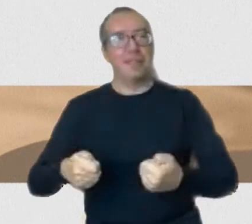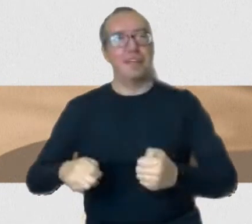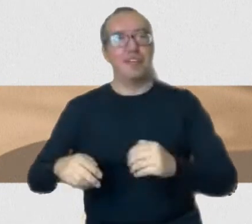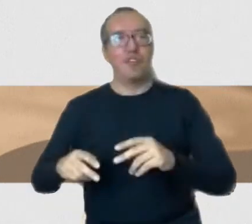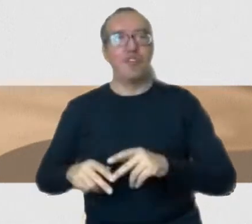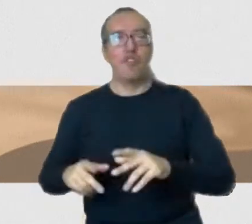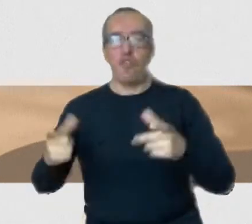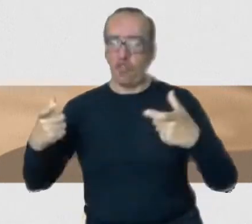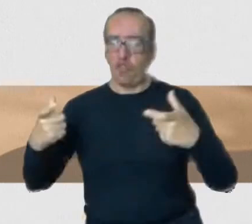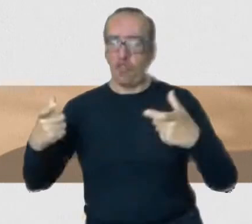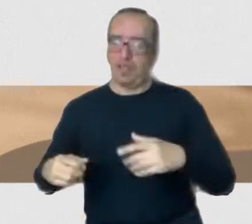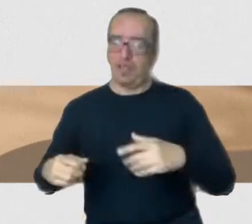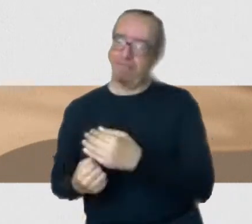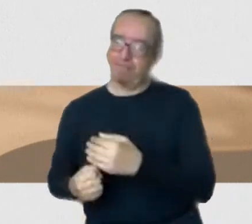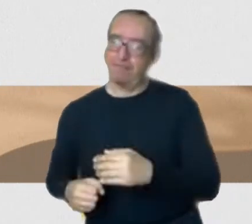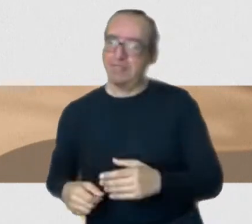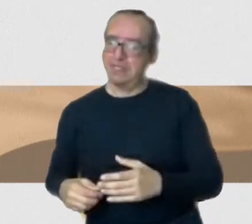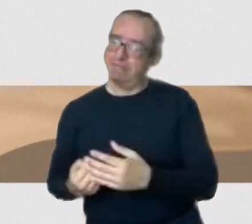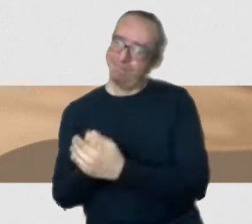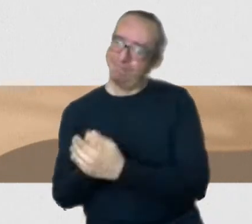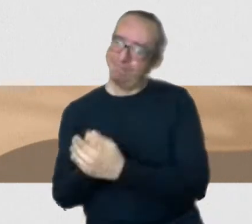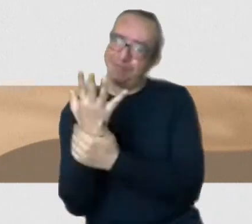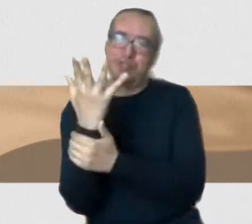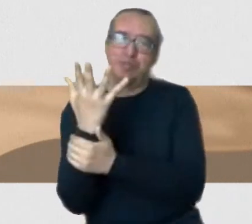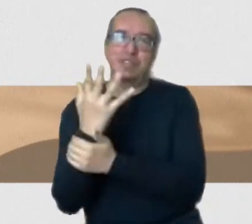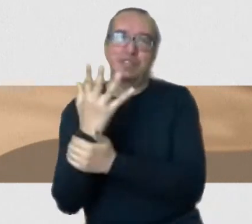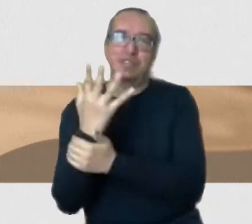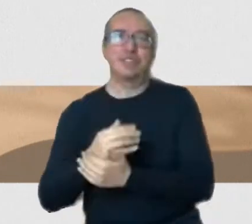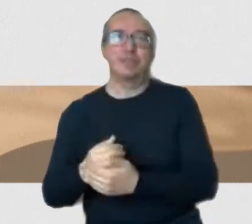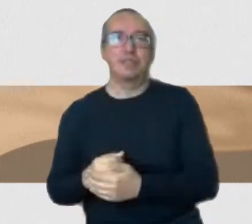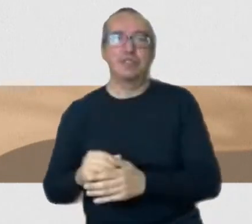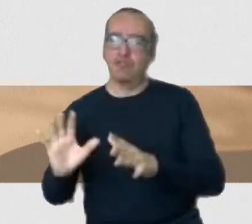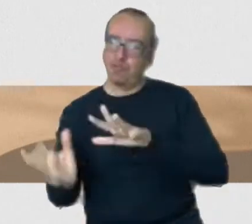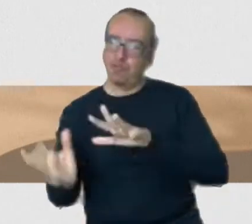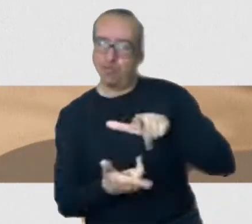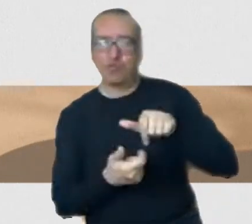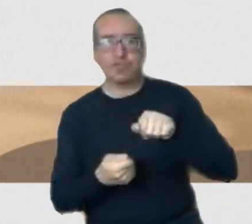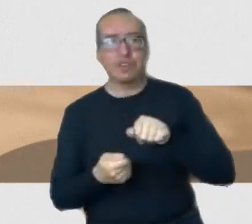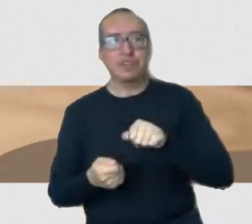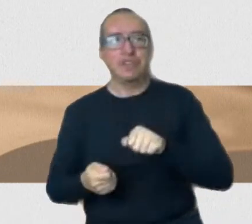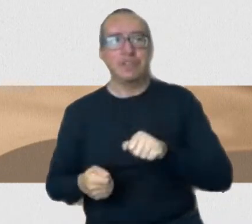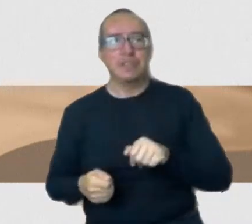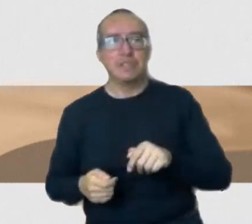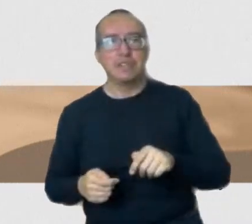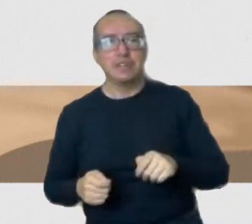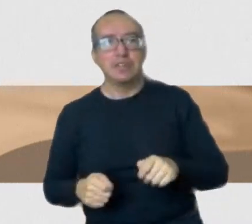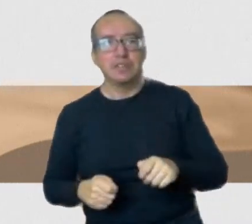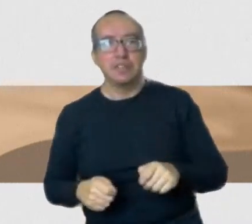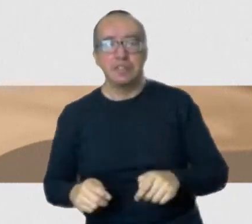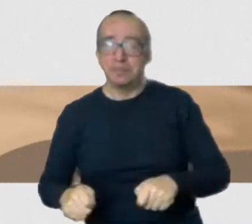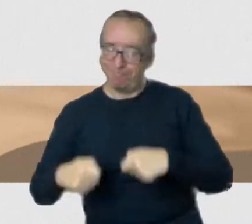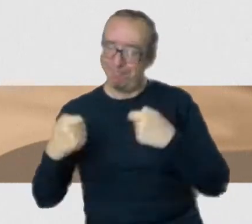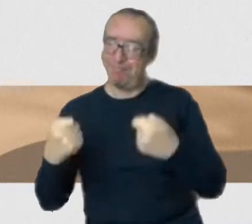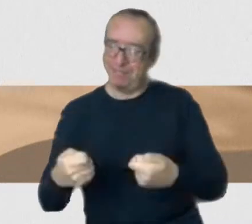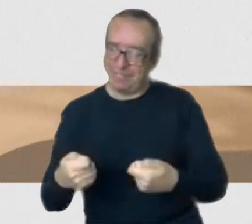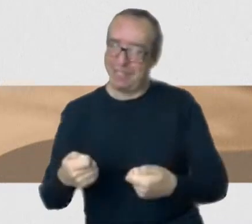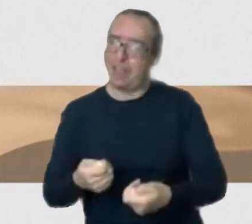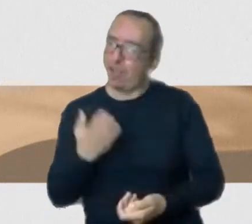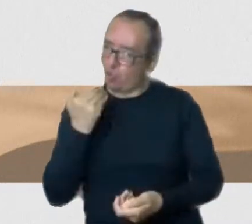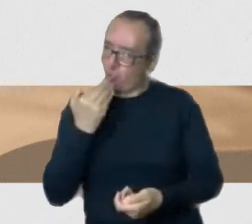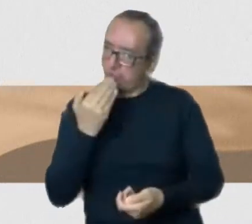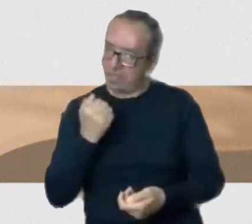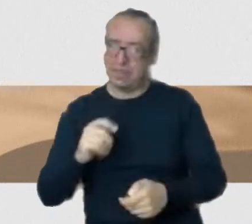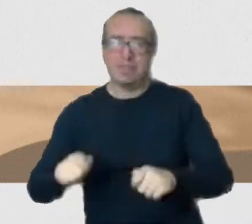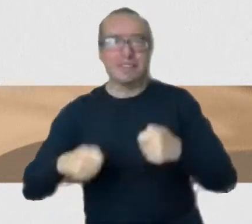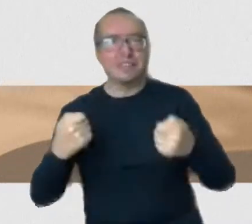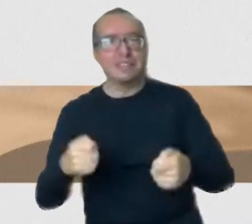fome e vocês me deram de comer. Tive sede e vocês me deram de beber. Eu fui estrangeiro e vocês me acolheram.